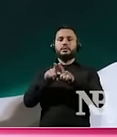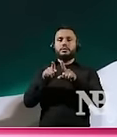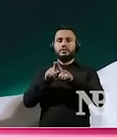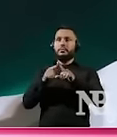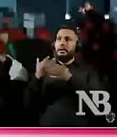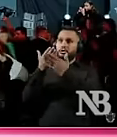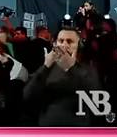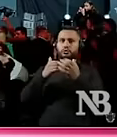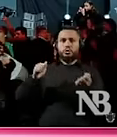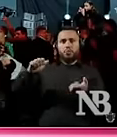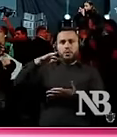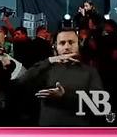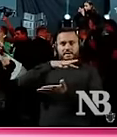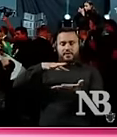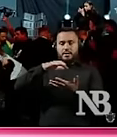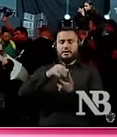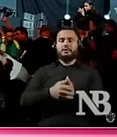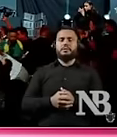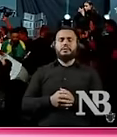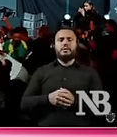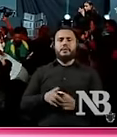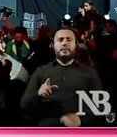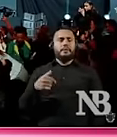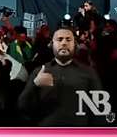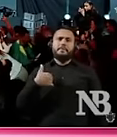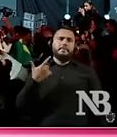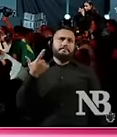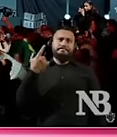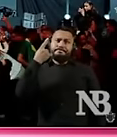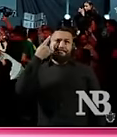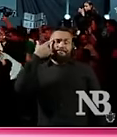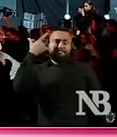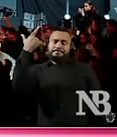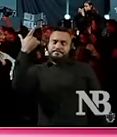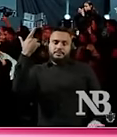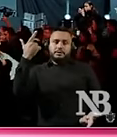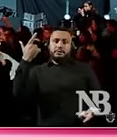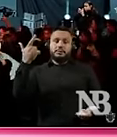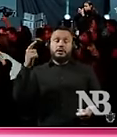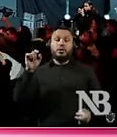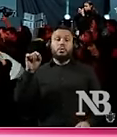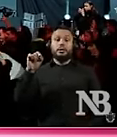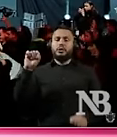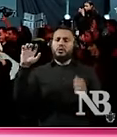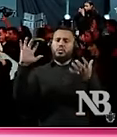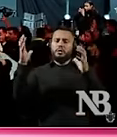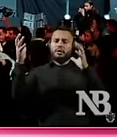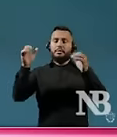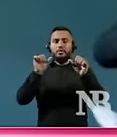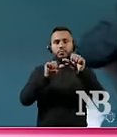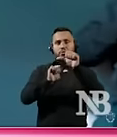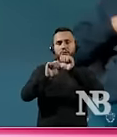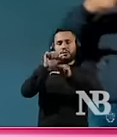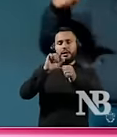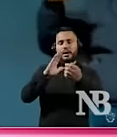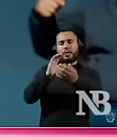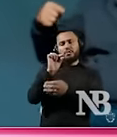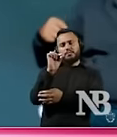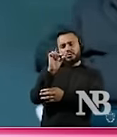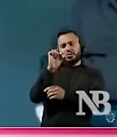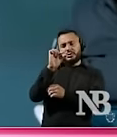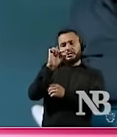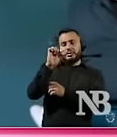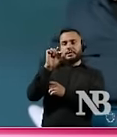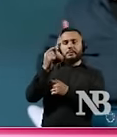olha, vou fazer aqui uma suposição de um clima e vou alterar alguns decimais, para baixo ou para menos. Será que isso vai dar